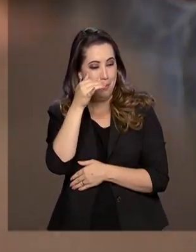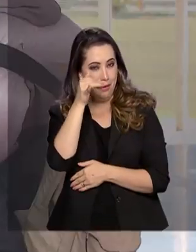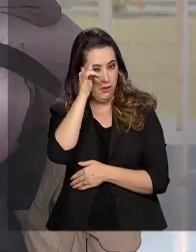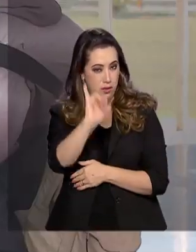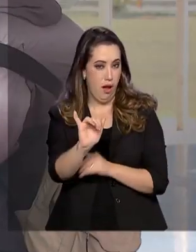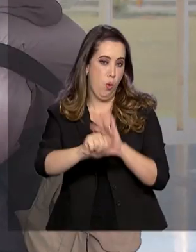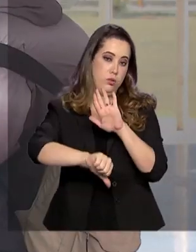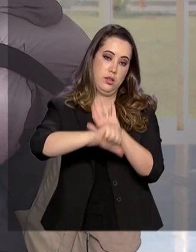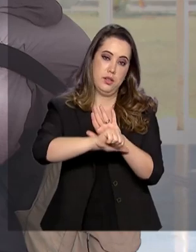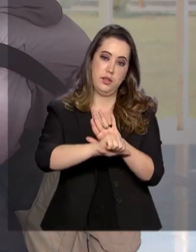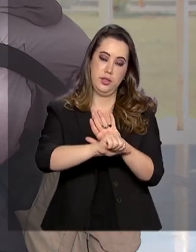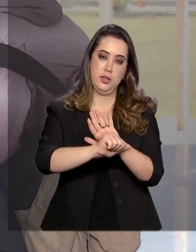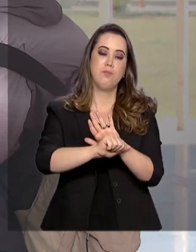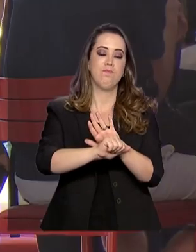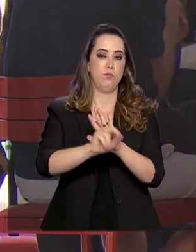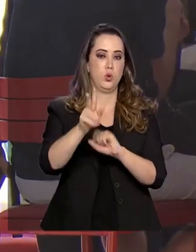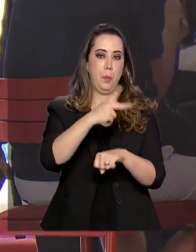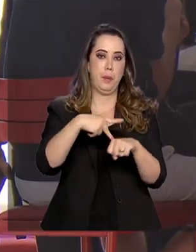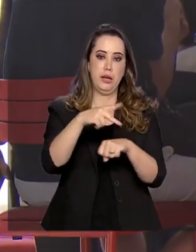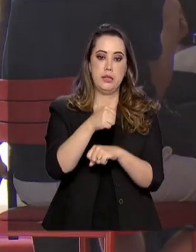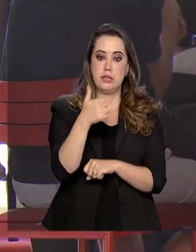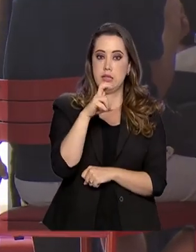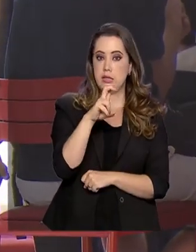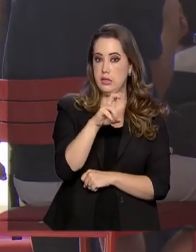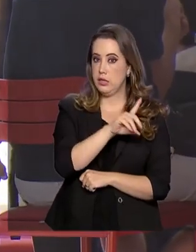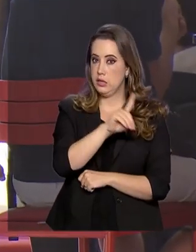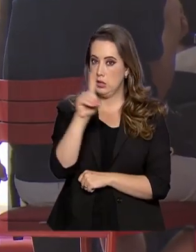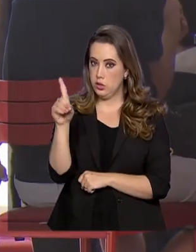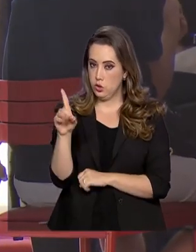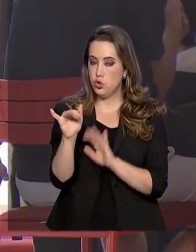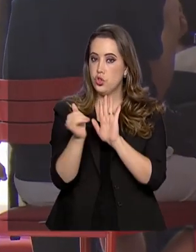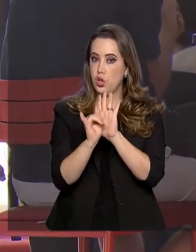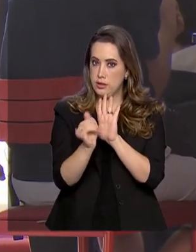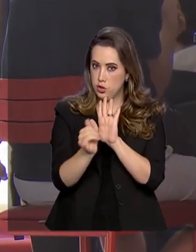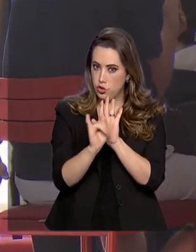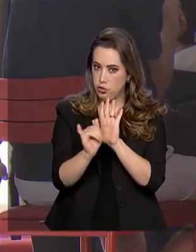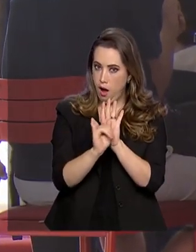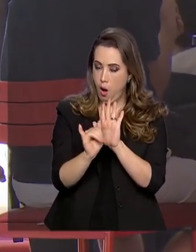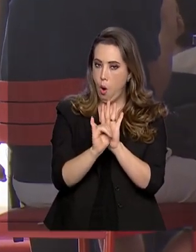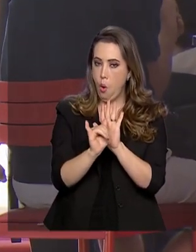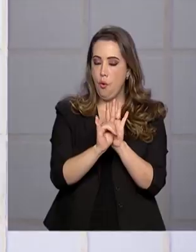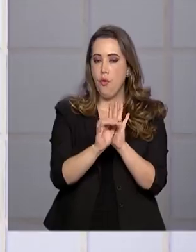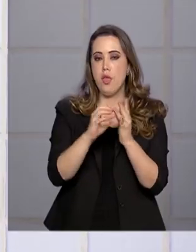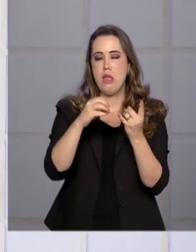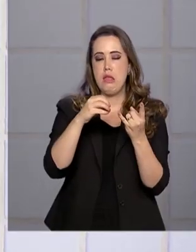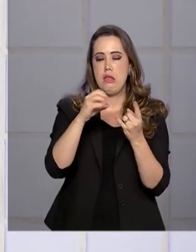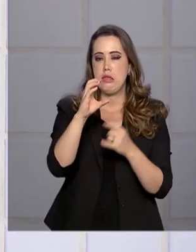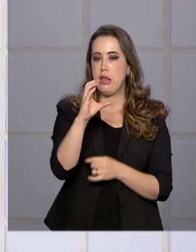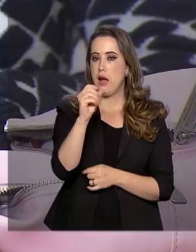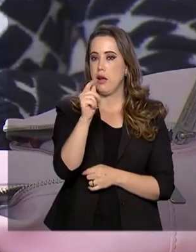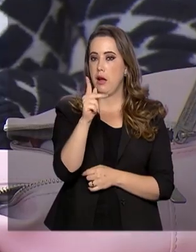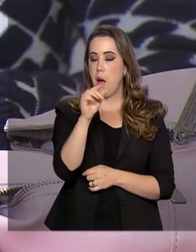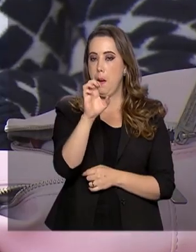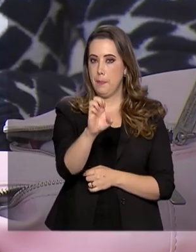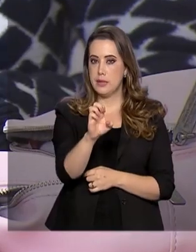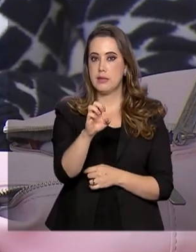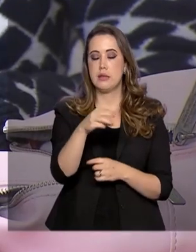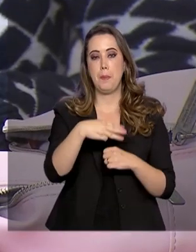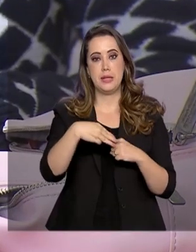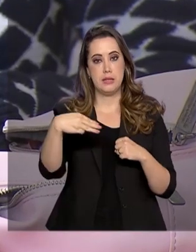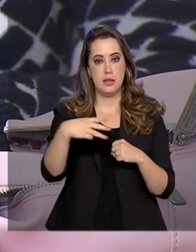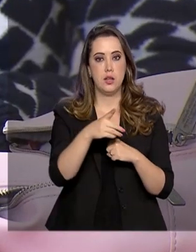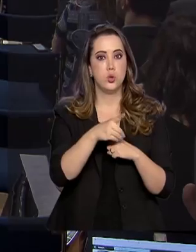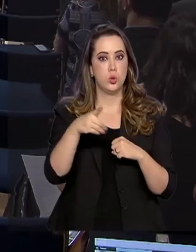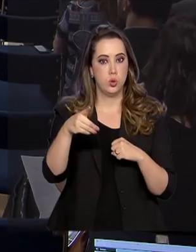país. Em 15 dias, a CAPES deve lançar os editais para projetos de mestrado, doutorado e pós